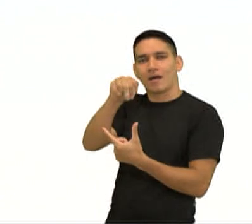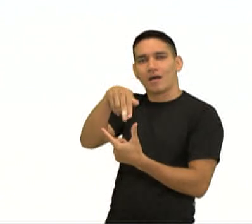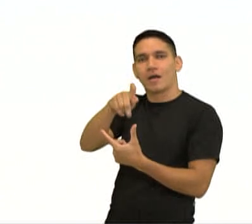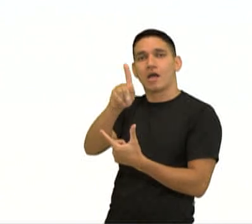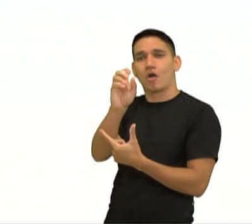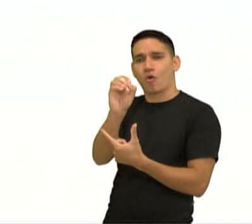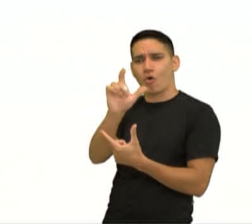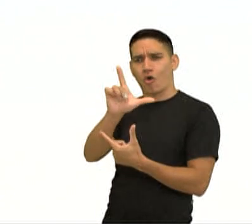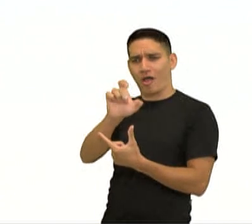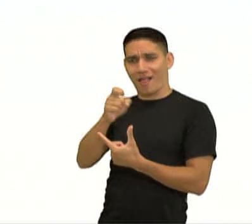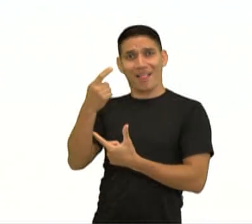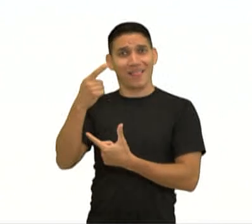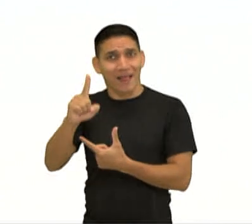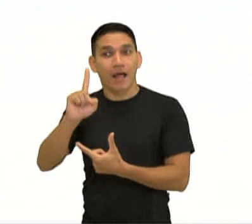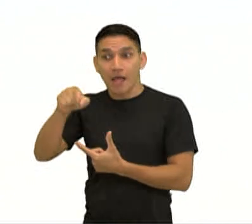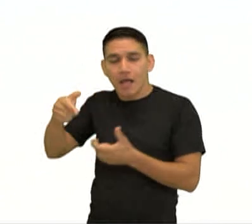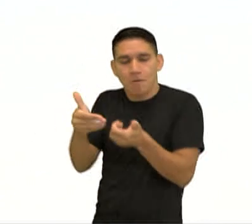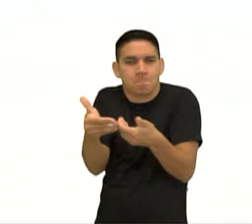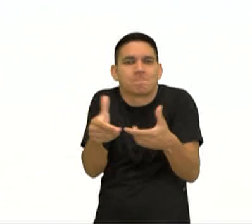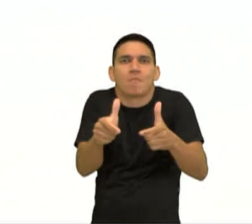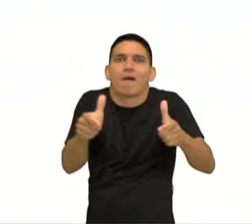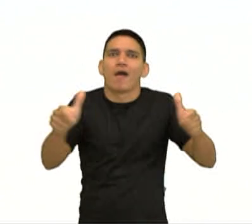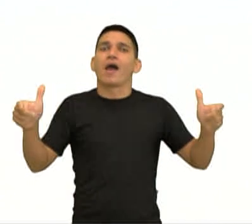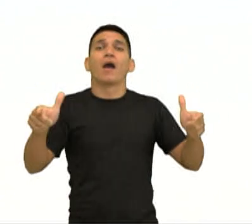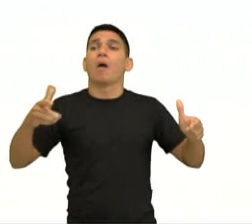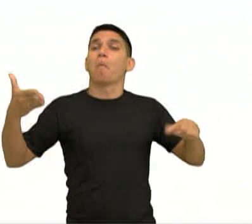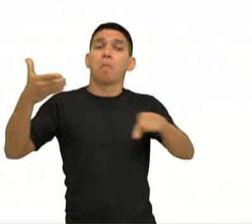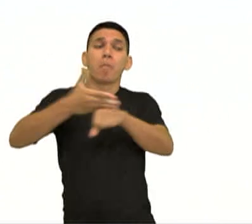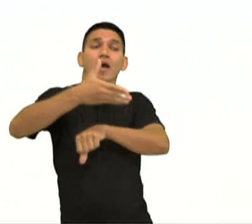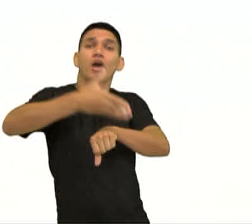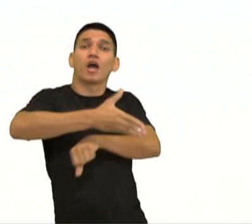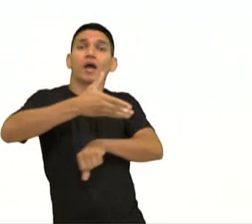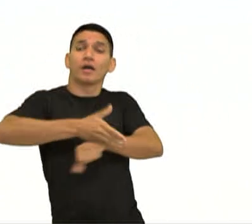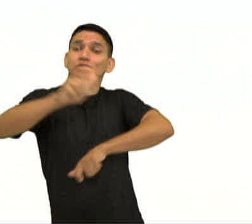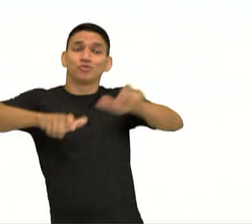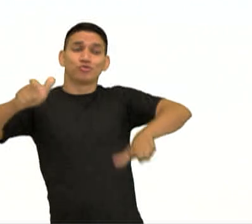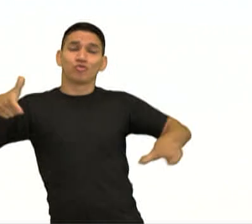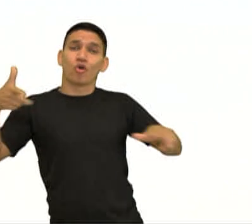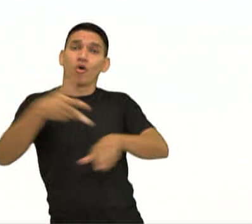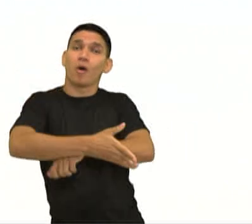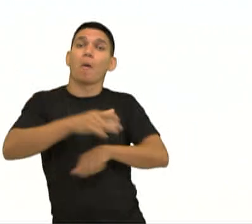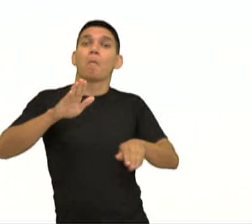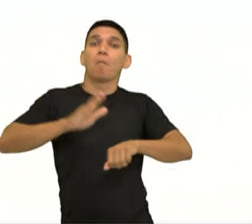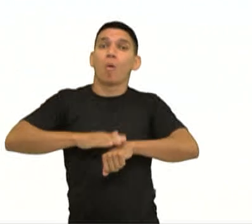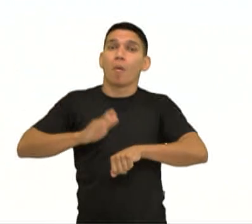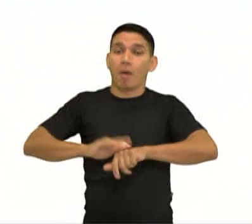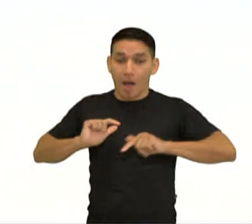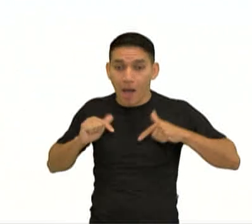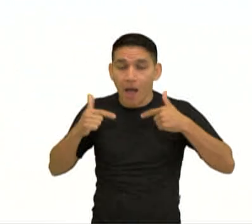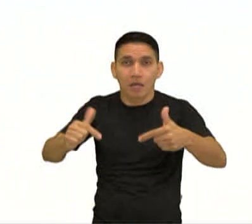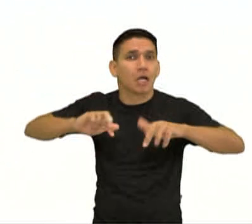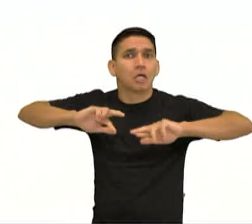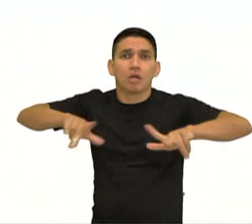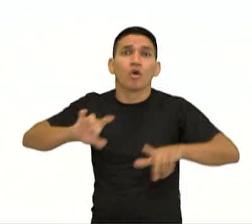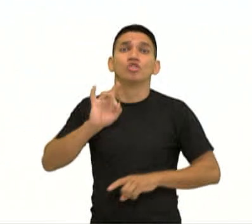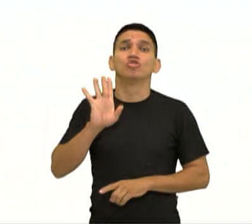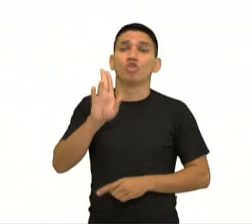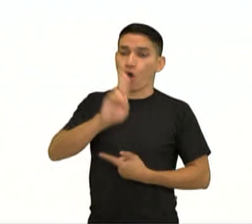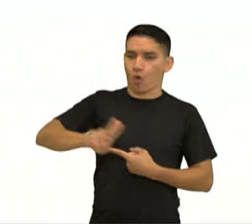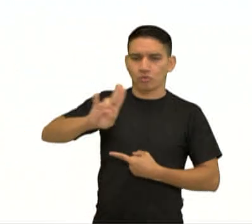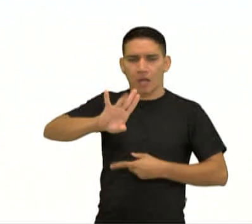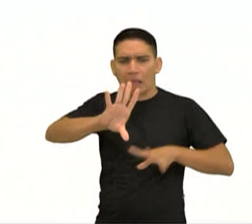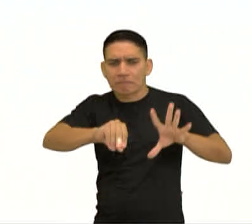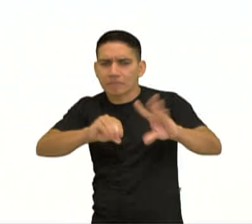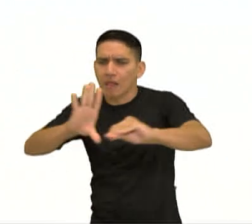parangolés ampliam a participação do público na medida em que sua ação não está mais restrita ao manuseio como